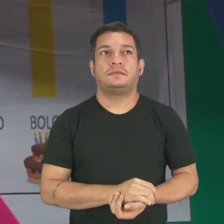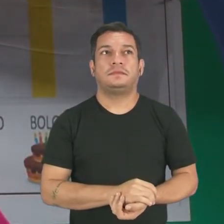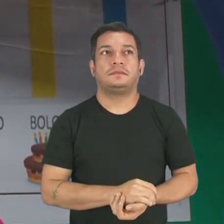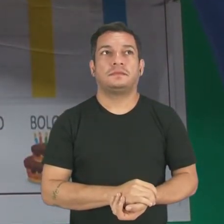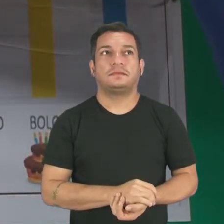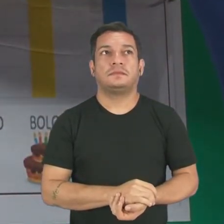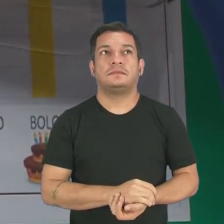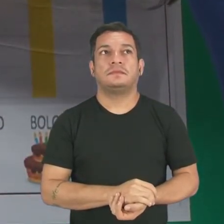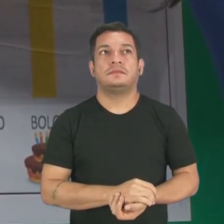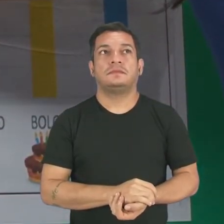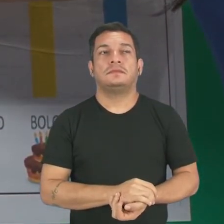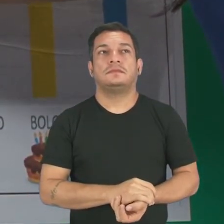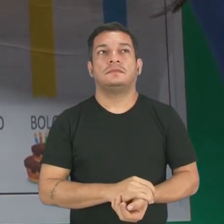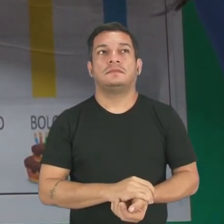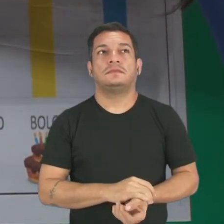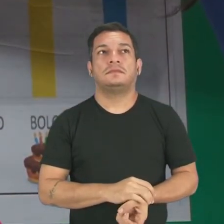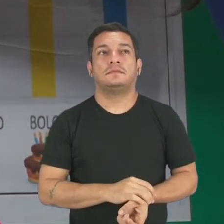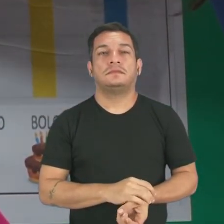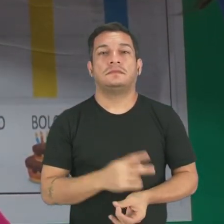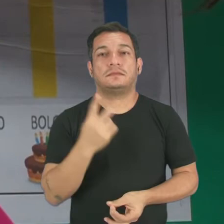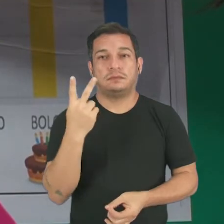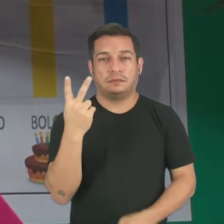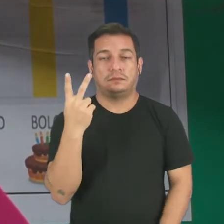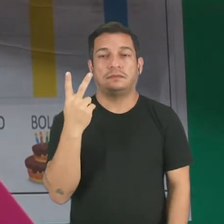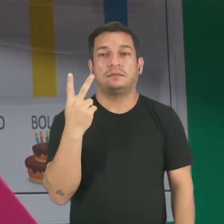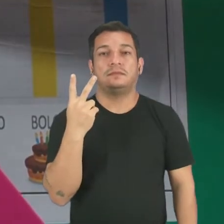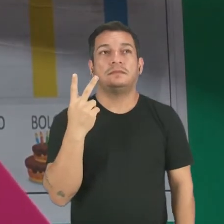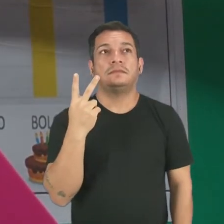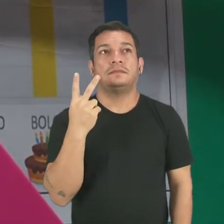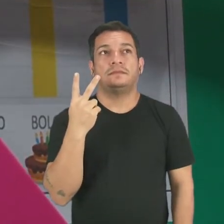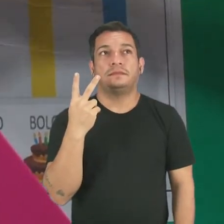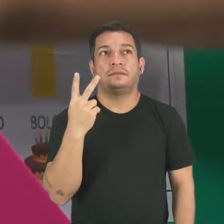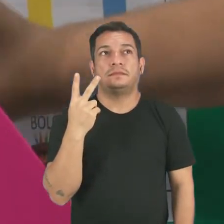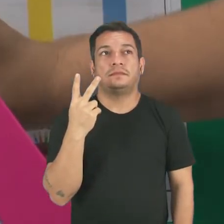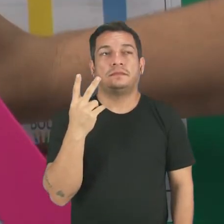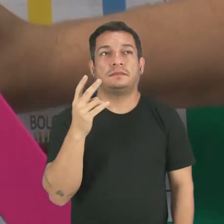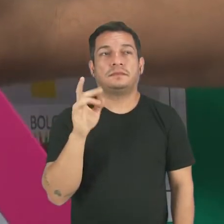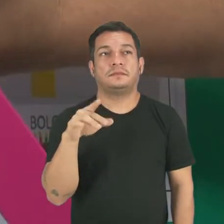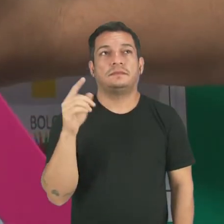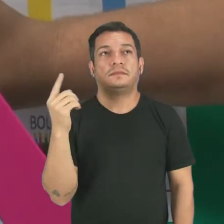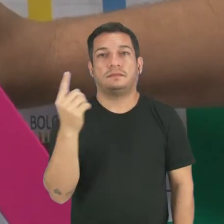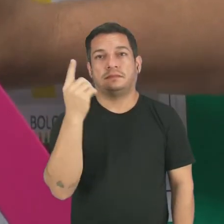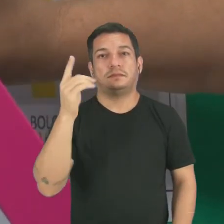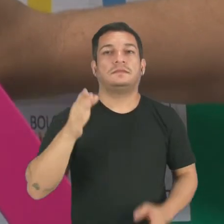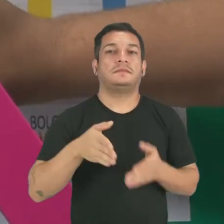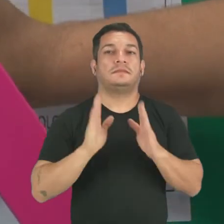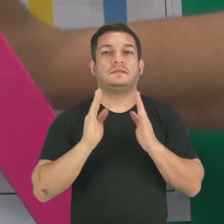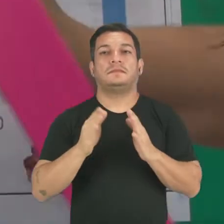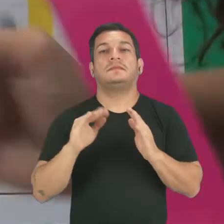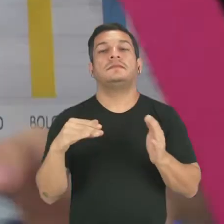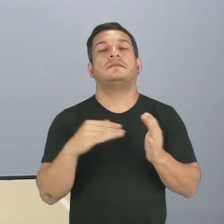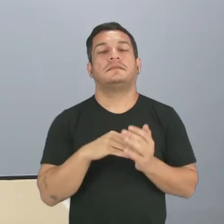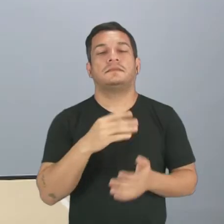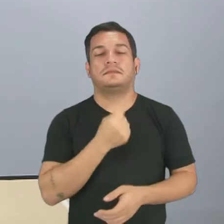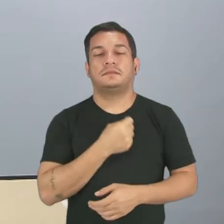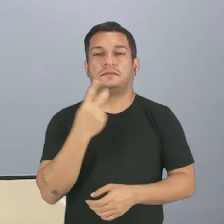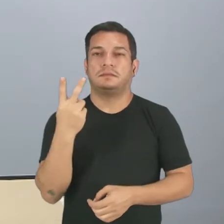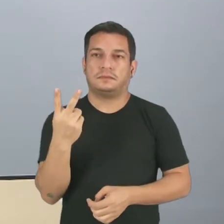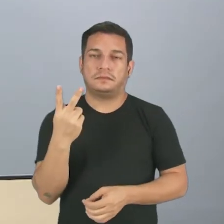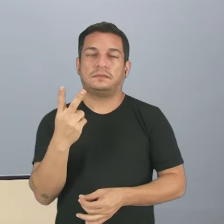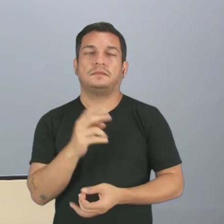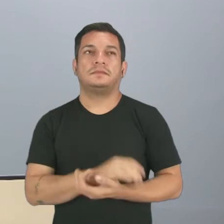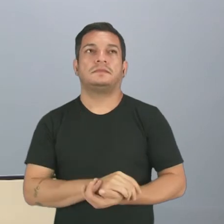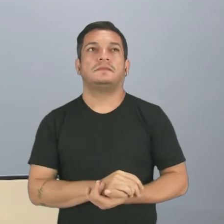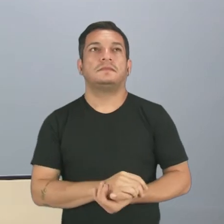o número 2. Olha aqui, o número 2. E a altura dessa barrinha vai até o número